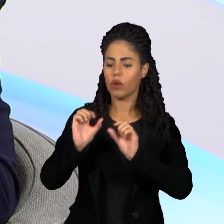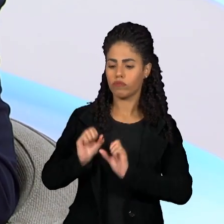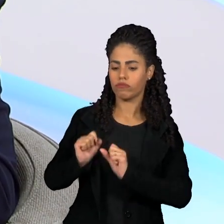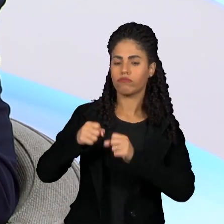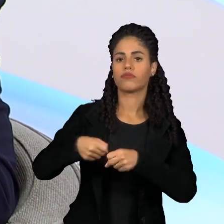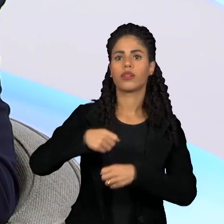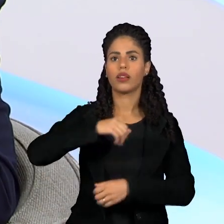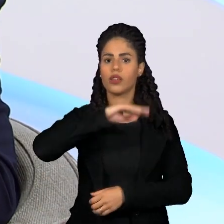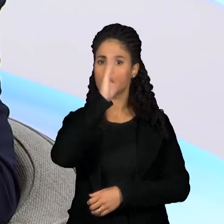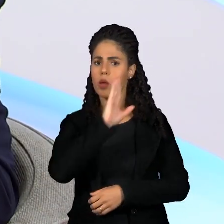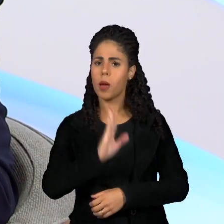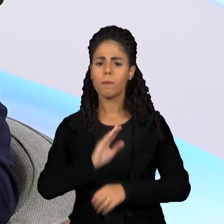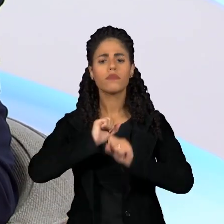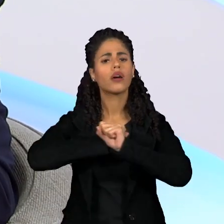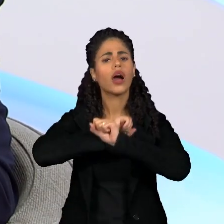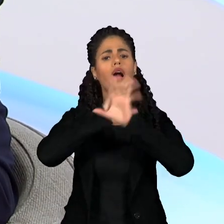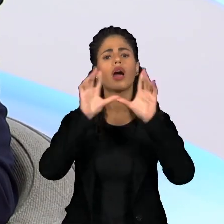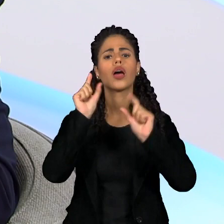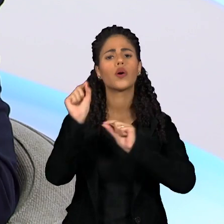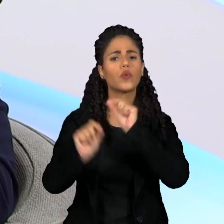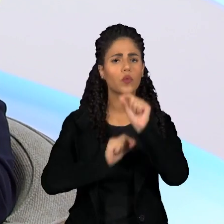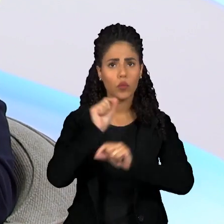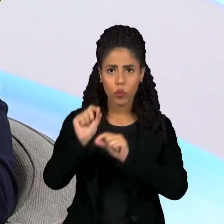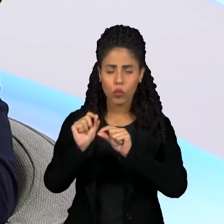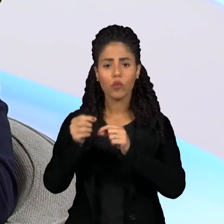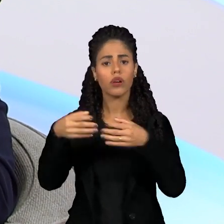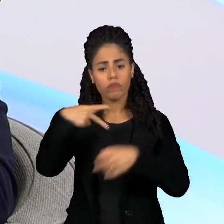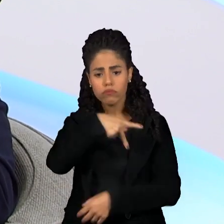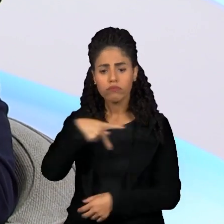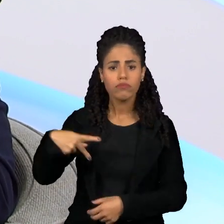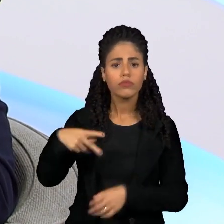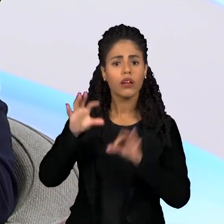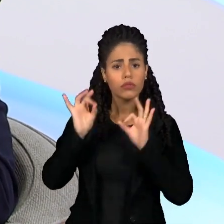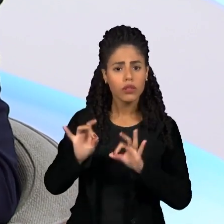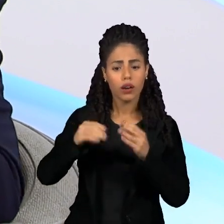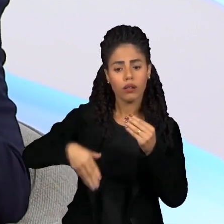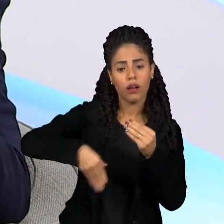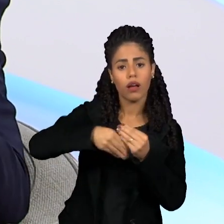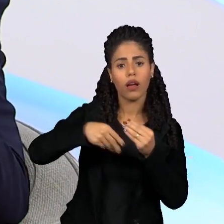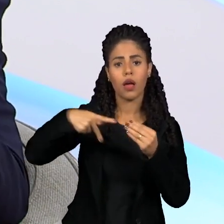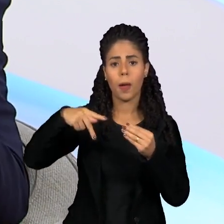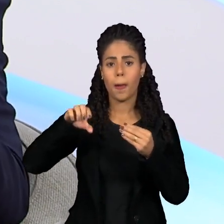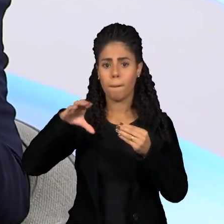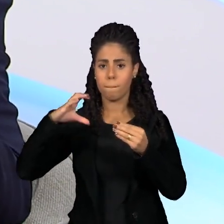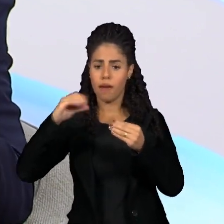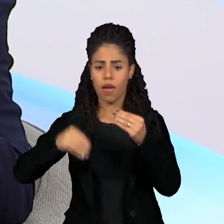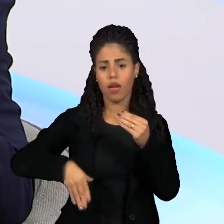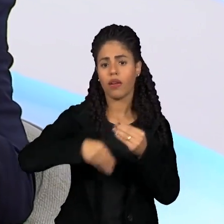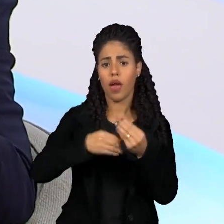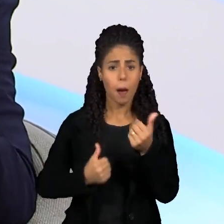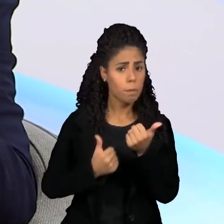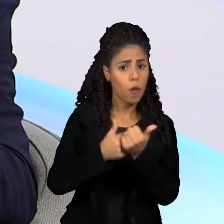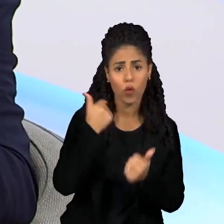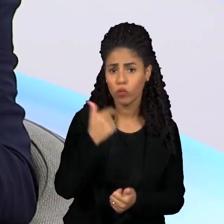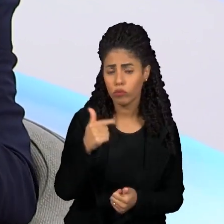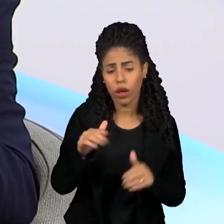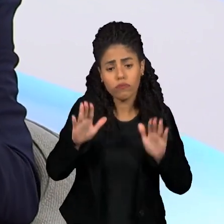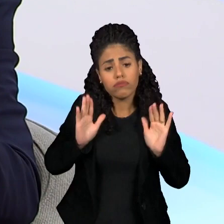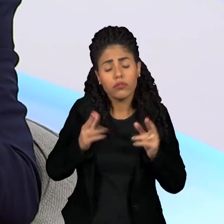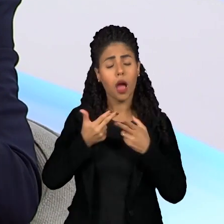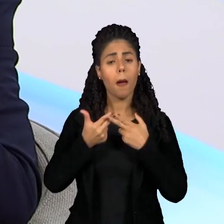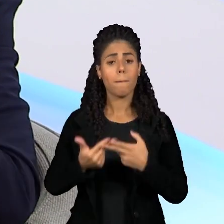de maneira clara, sempre foi o semipresidencialismo. Tem uma PEC andando lá no Congresso. Não tem apoio, paciência, sempre vai ter o seu